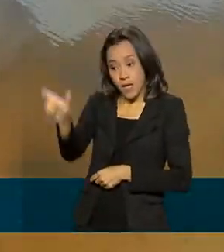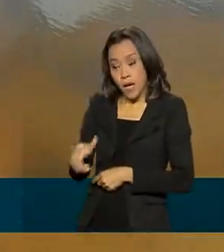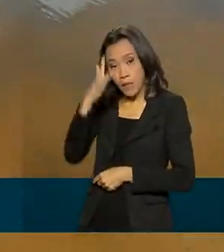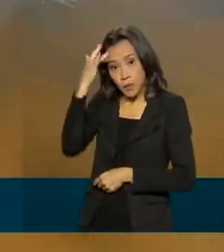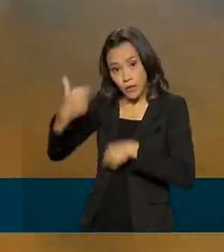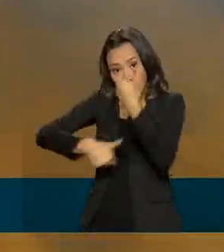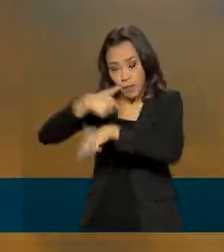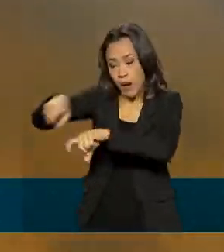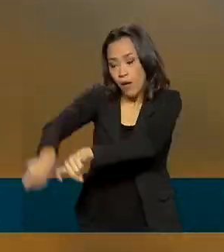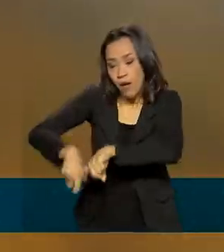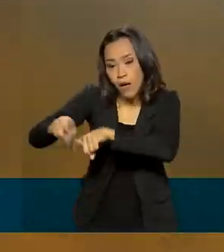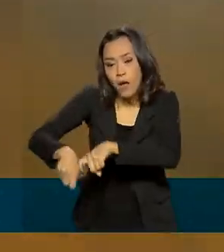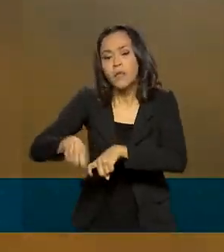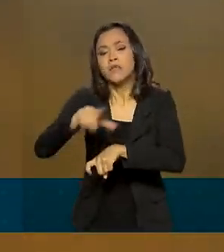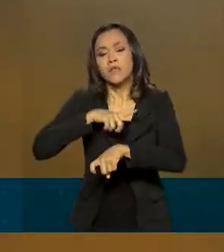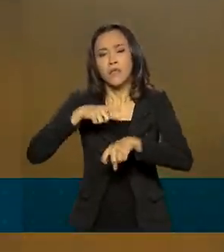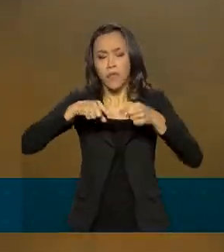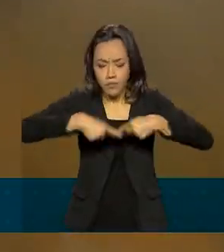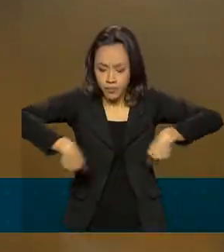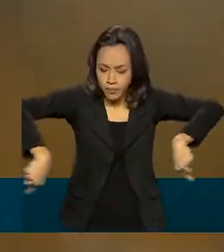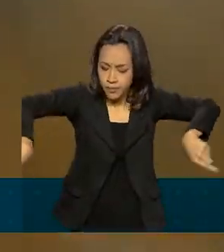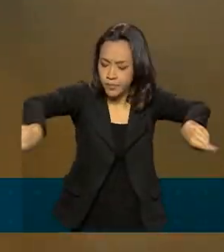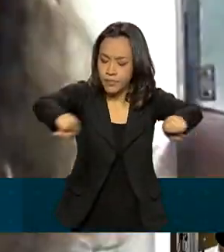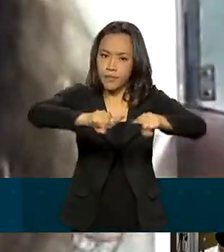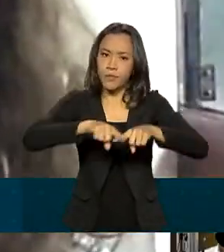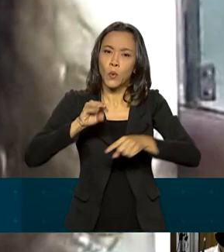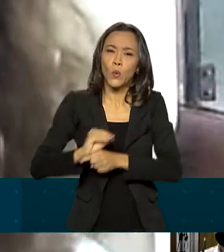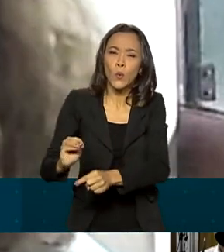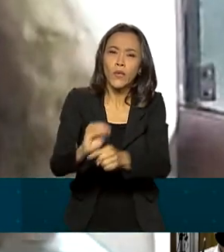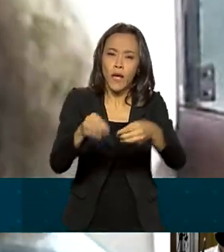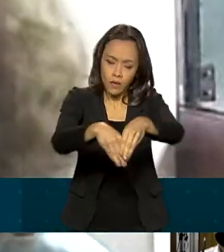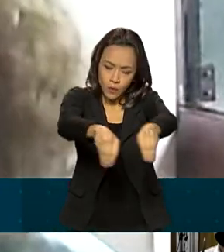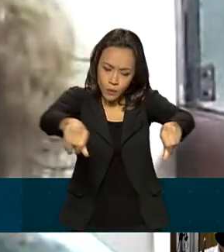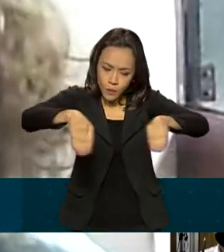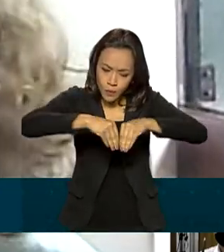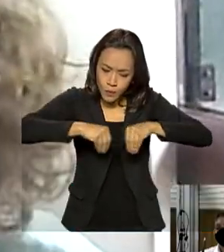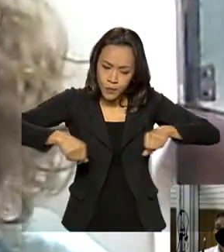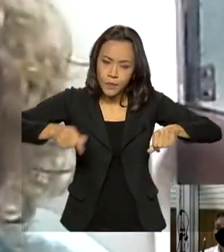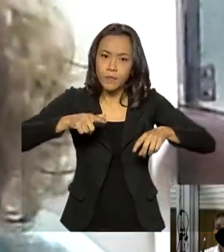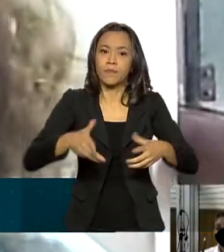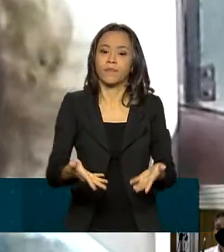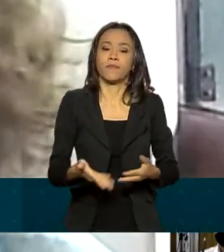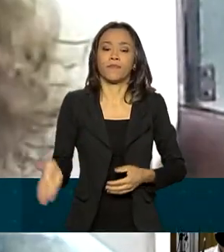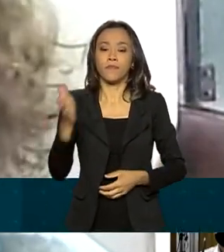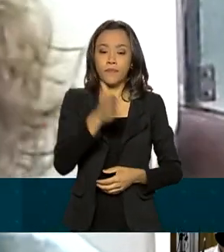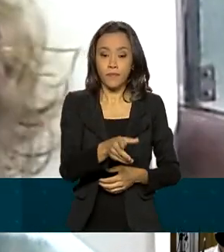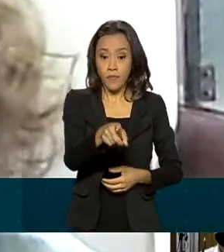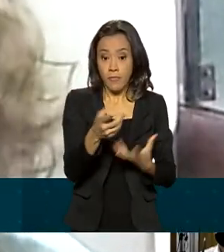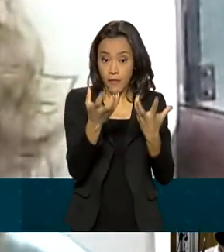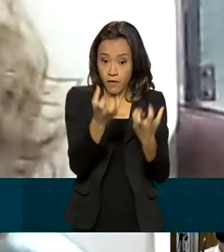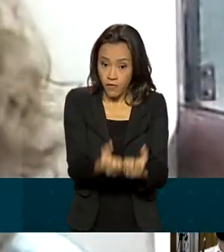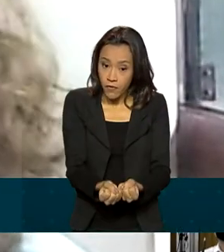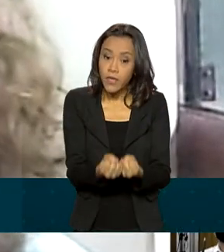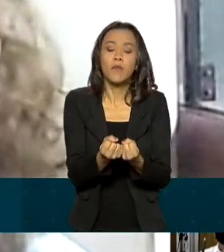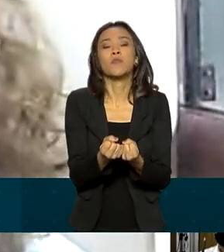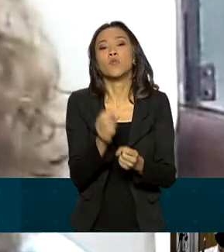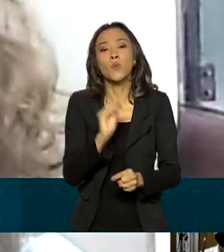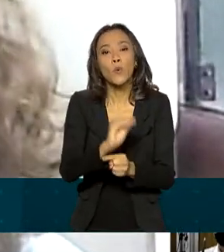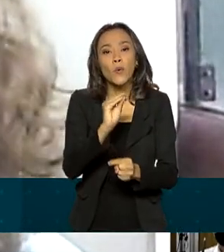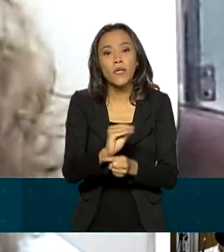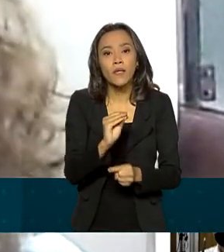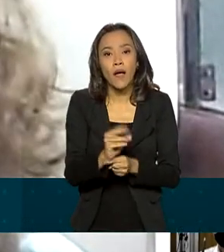também produz a água ao explorar o solo de forma equilibrada com isso a gente vai aumentar a vida útil dos